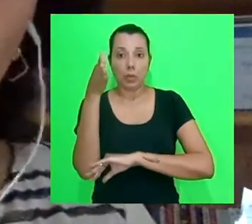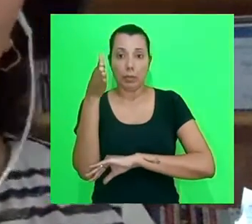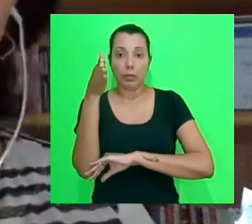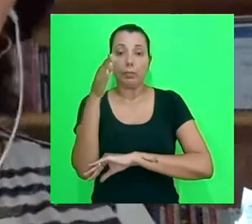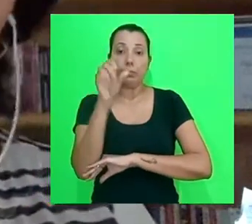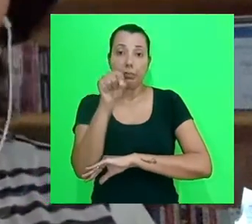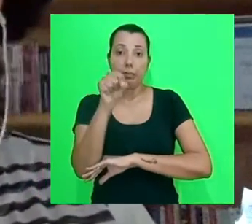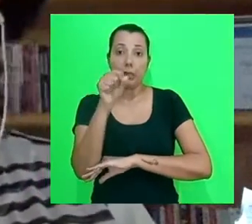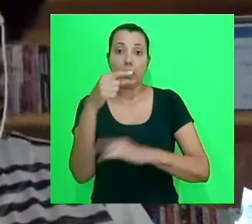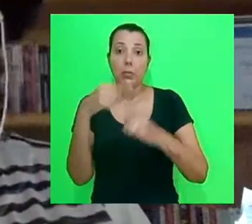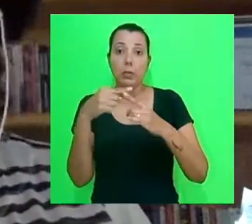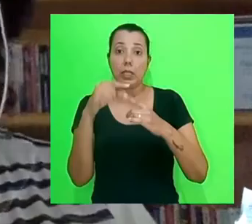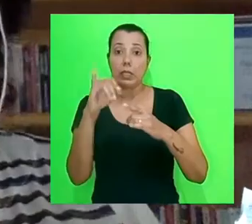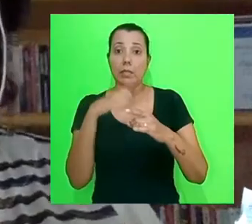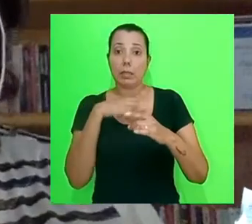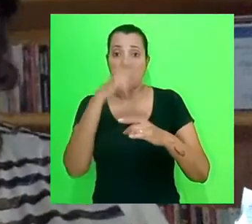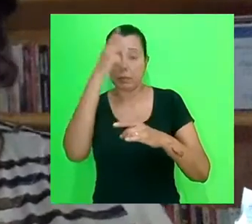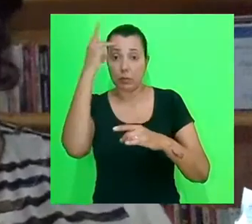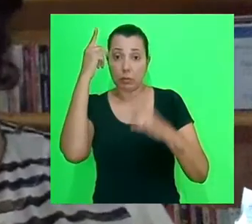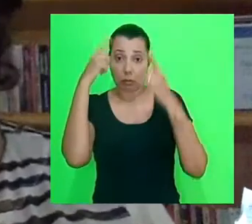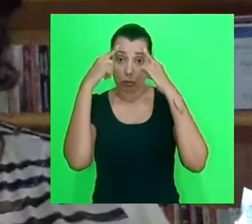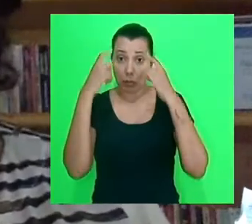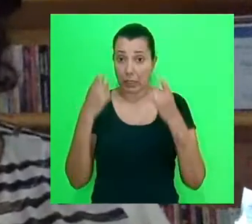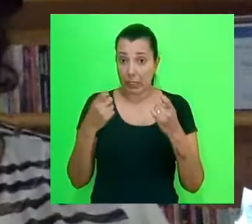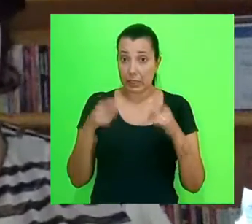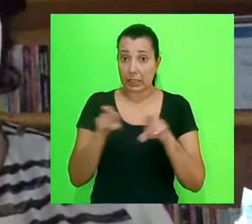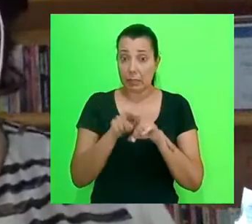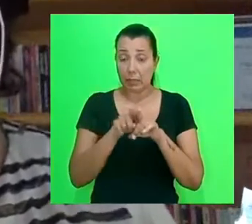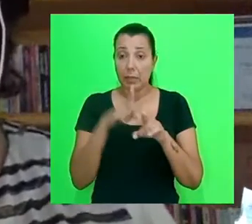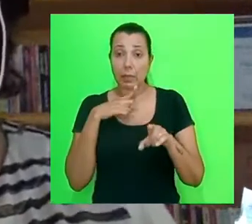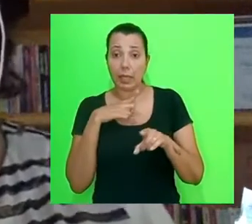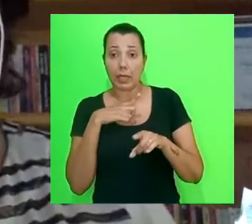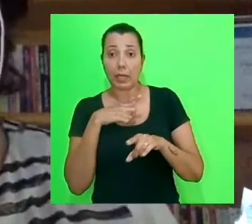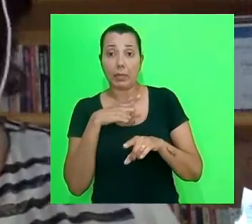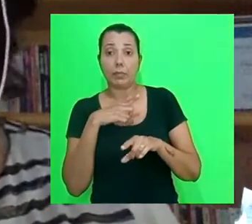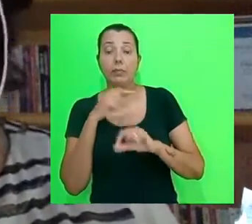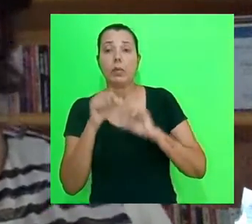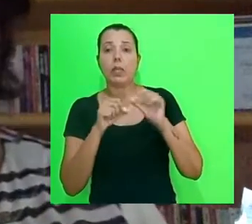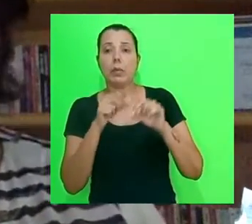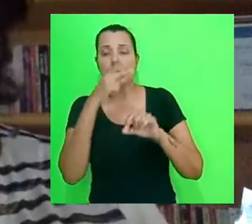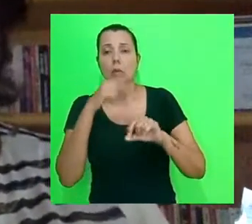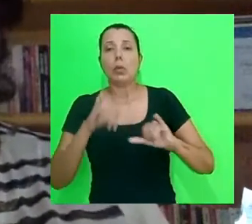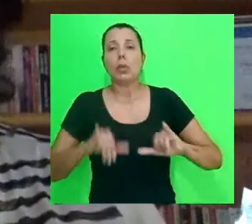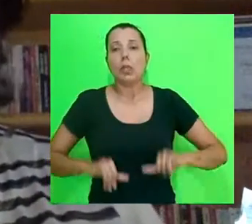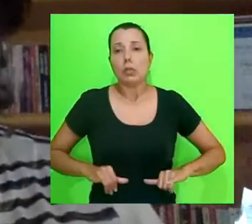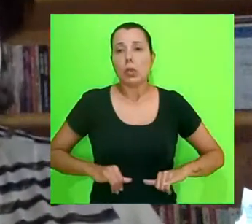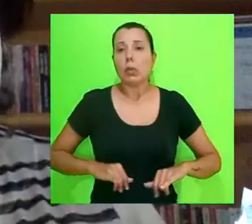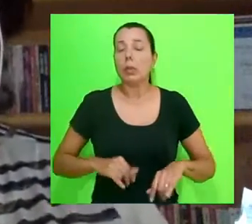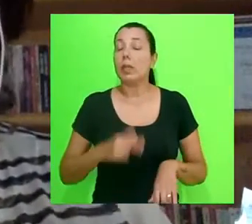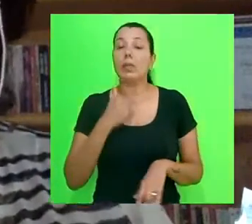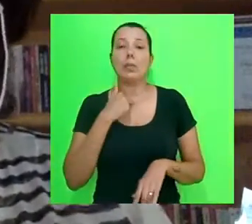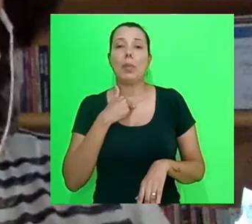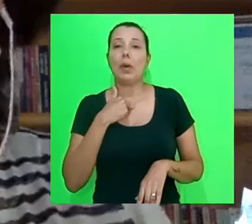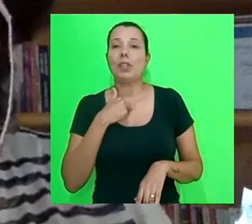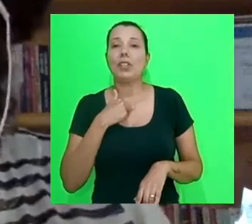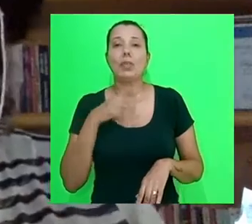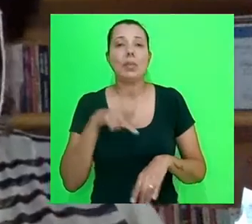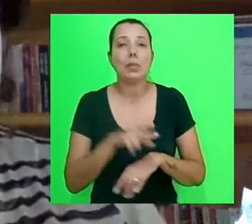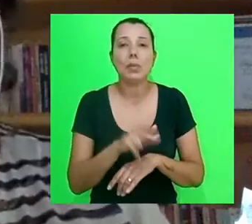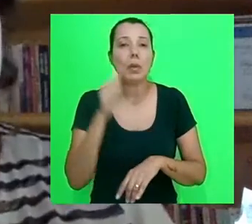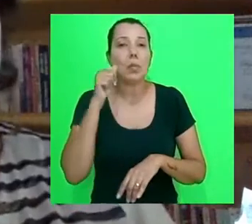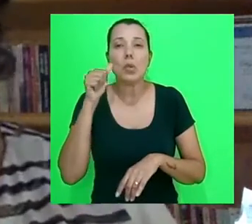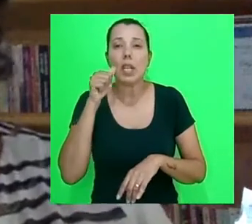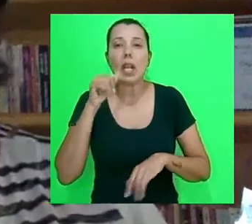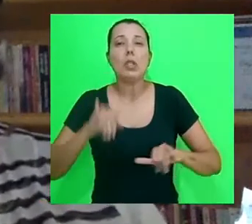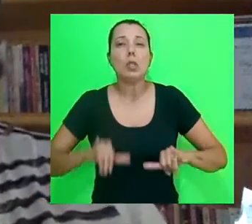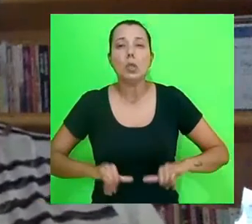pelo Estado, pela sociedade, porque a violência contra a mulher, ela não é um problema da mulher, ela é um problema da